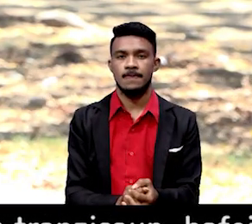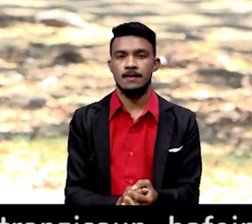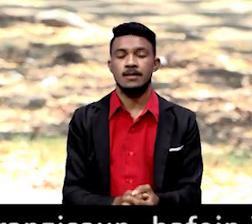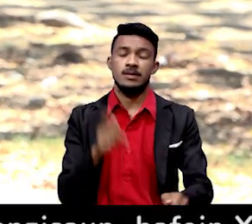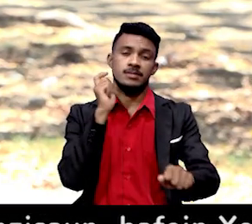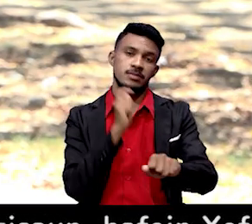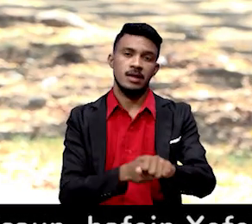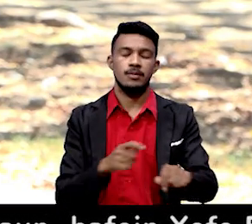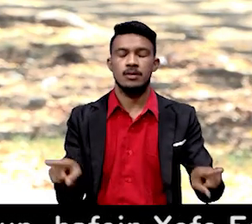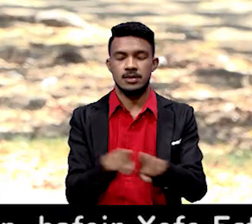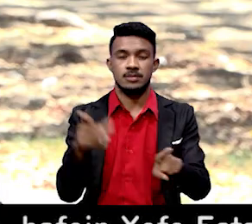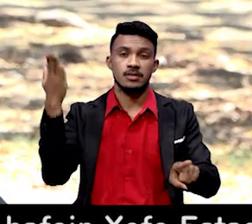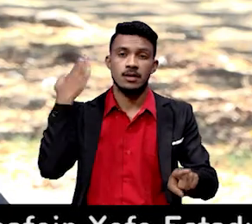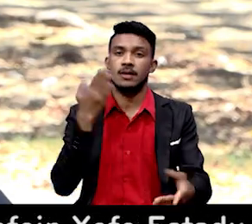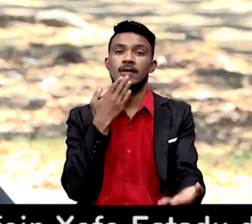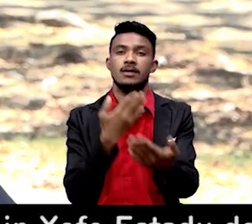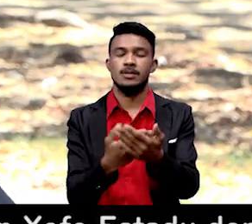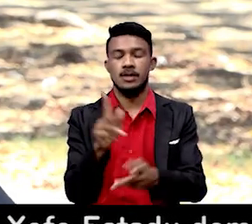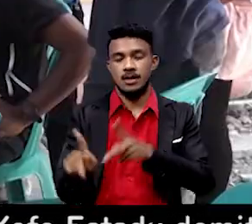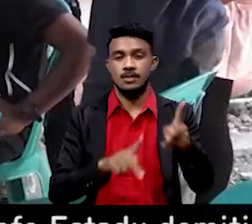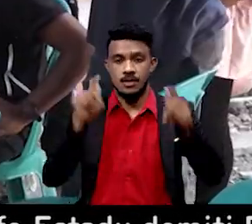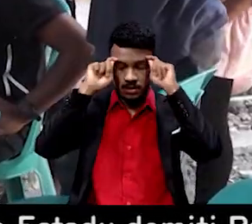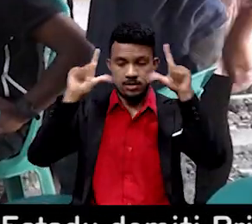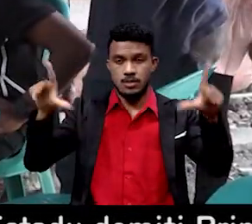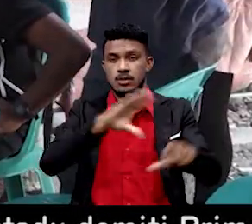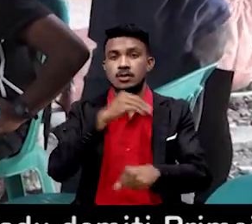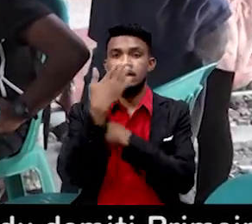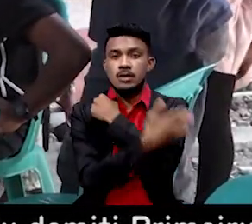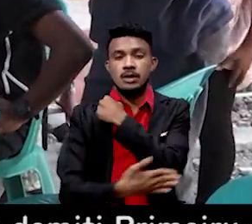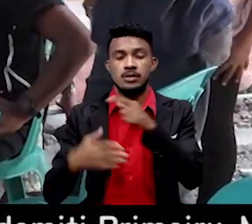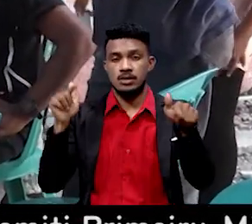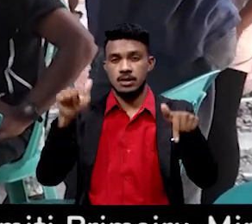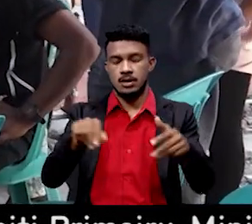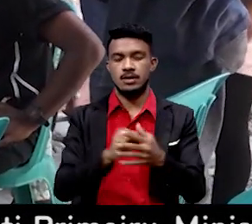situação normal, se nem dia lutam para povo Timor, é para nação da né. E